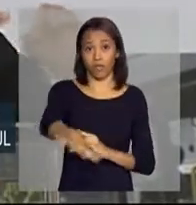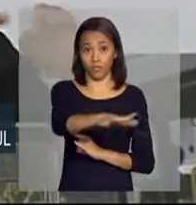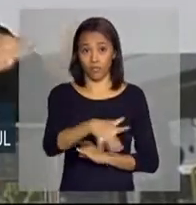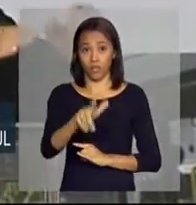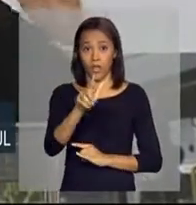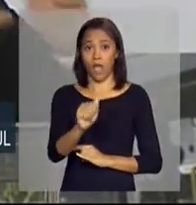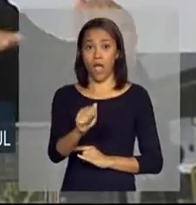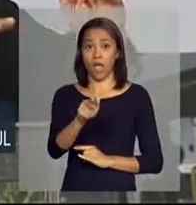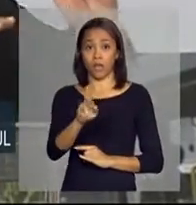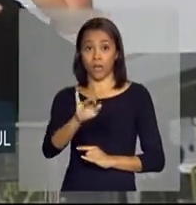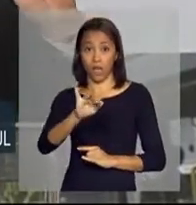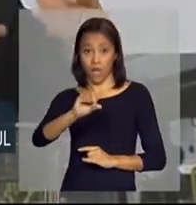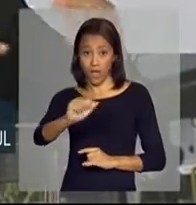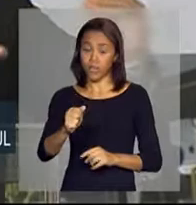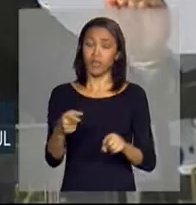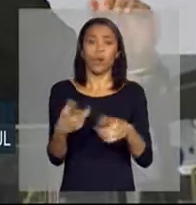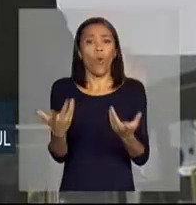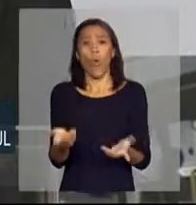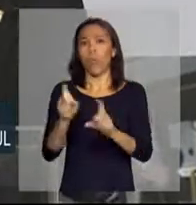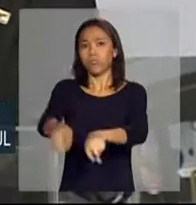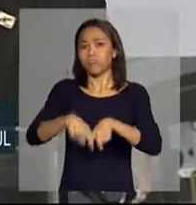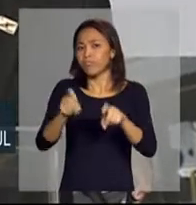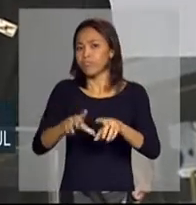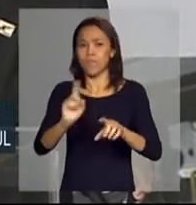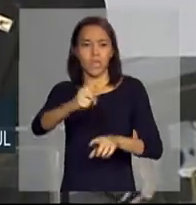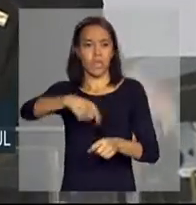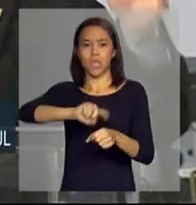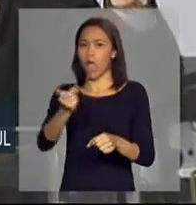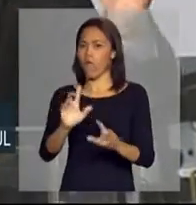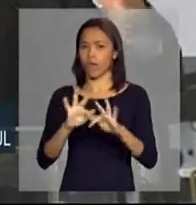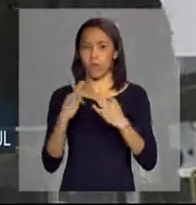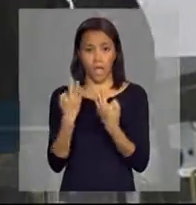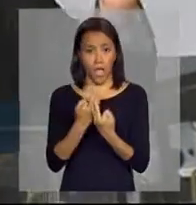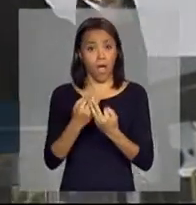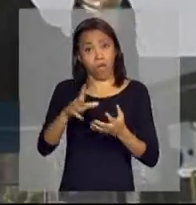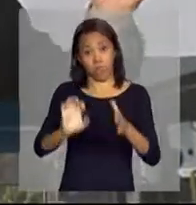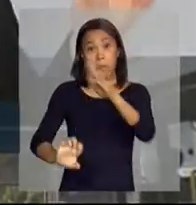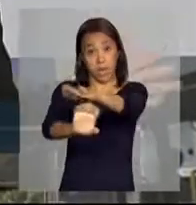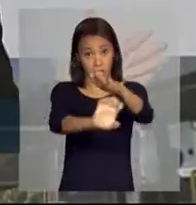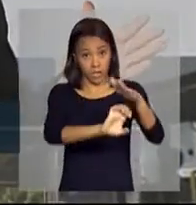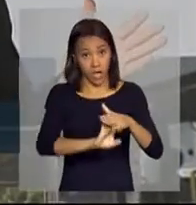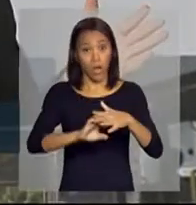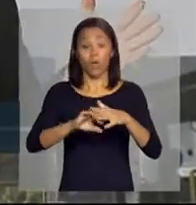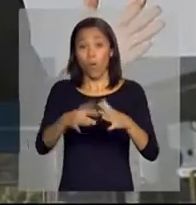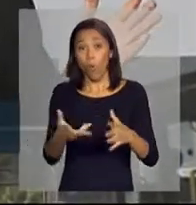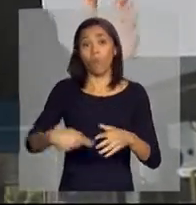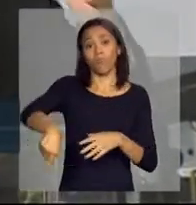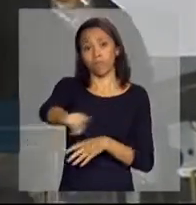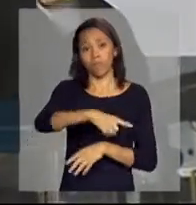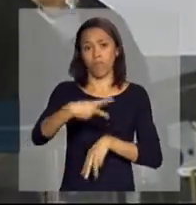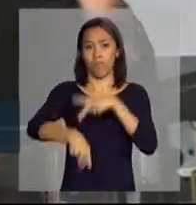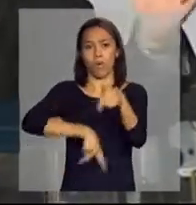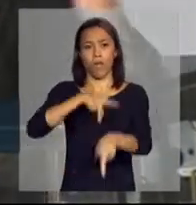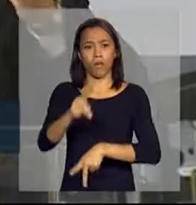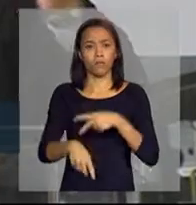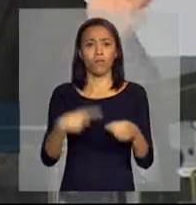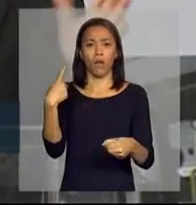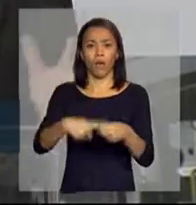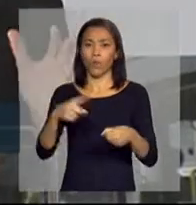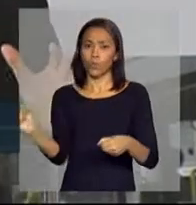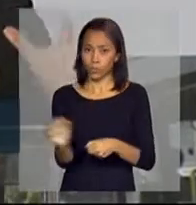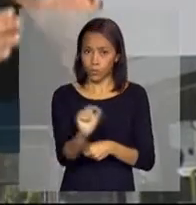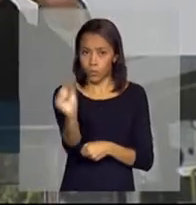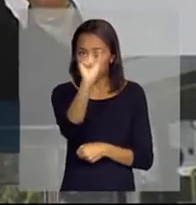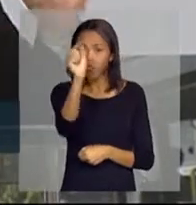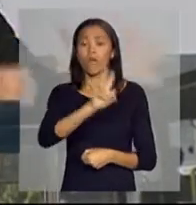os agricultores não familiares de escala empresarial, seja a população dos municípios como um